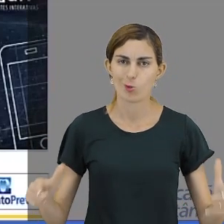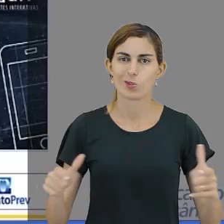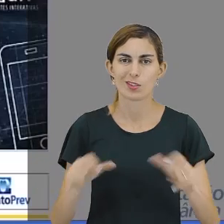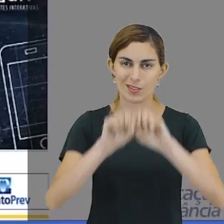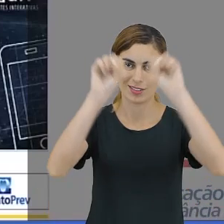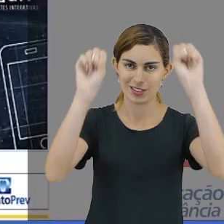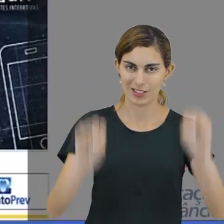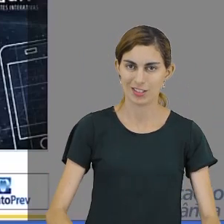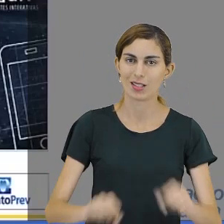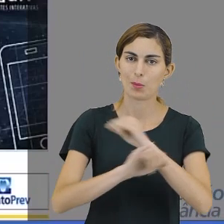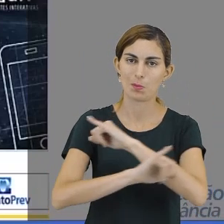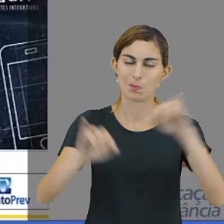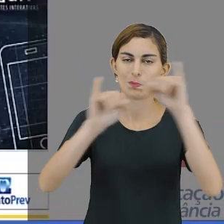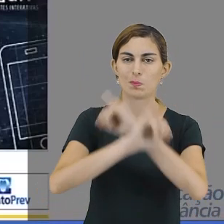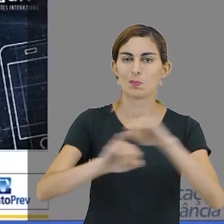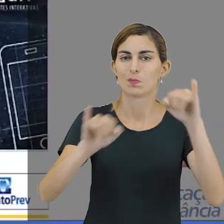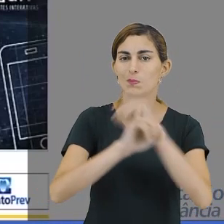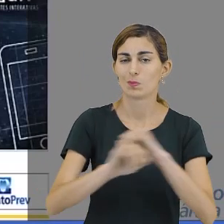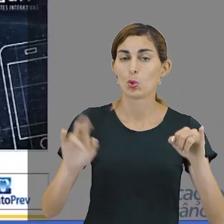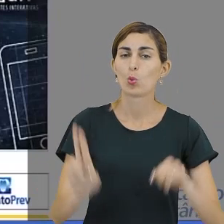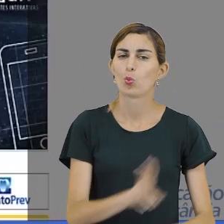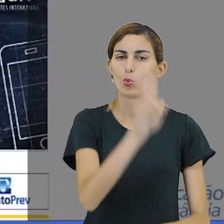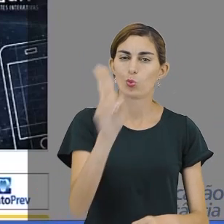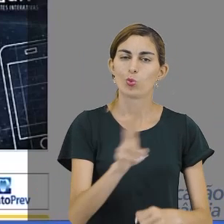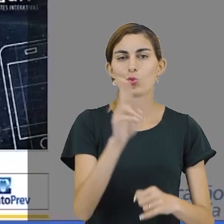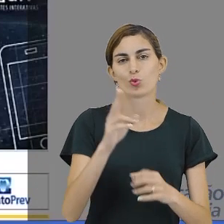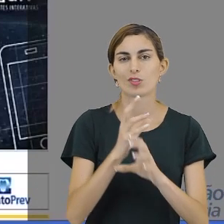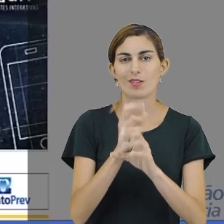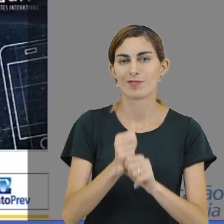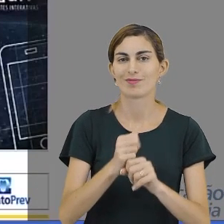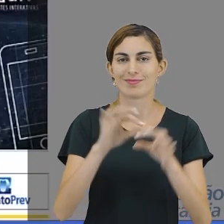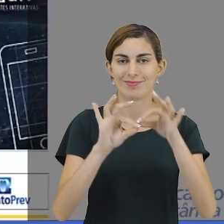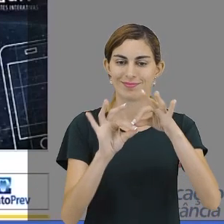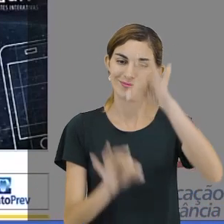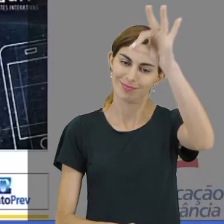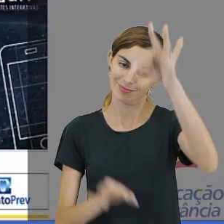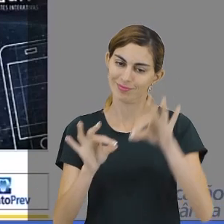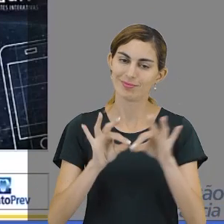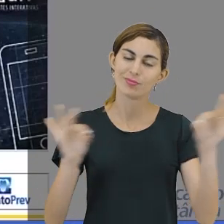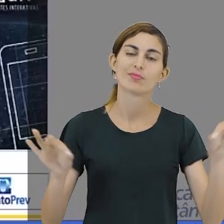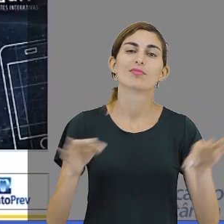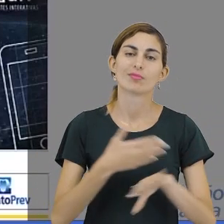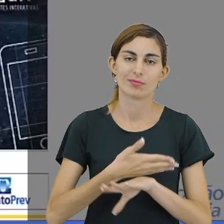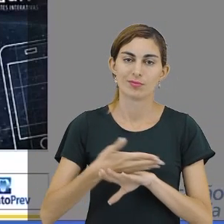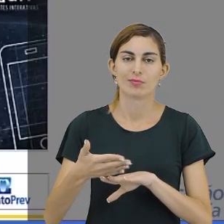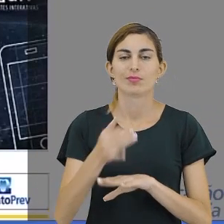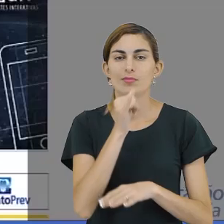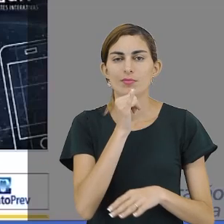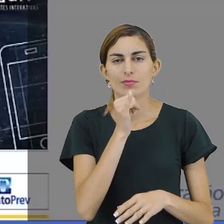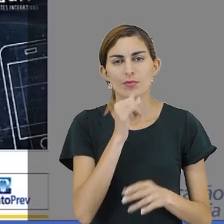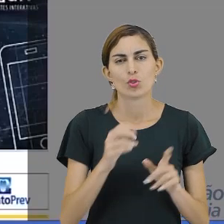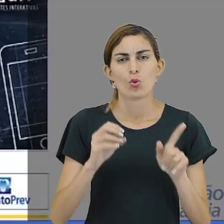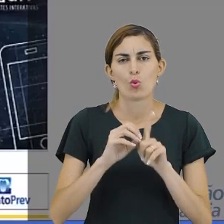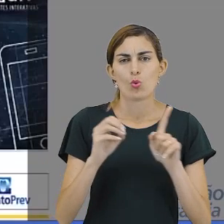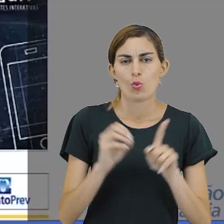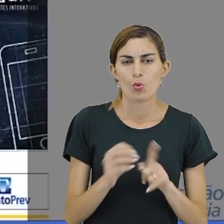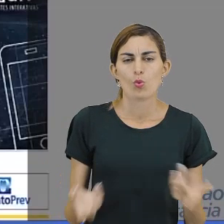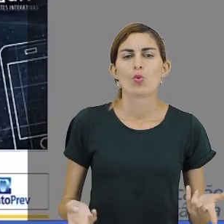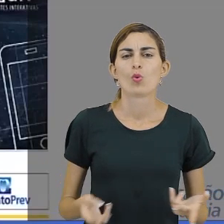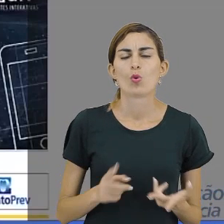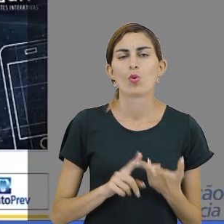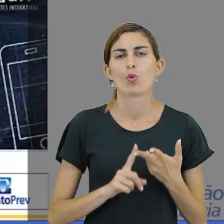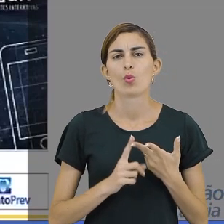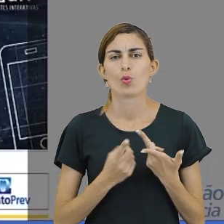dos sistemas de publicidade utiliza esses formatos padrão de banners. Seja ele, por exemplo, o Google